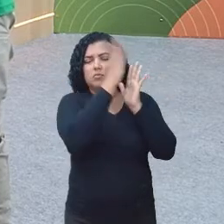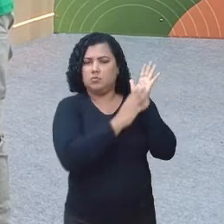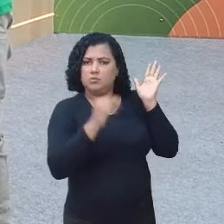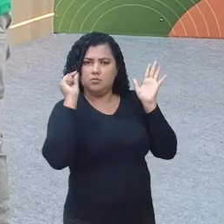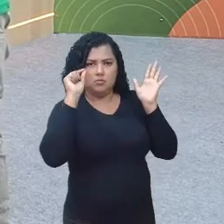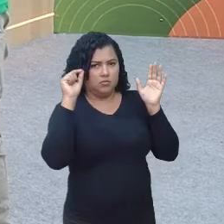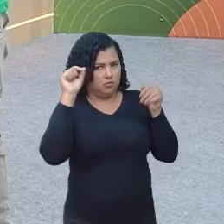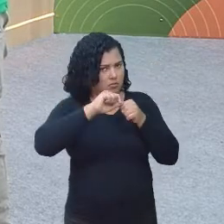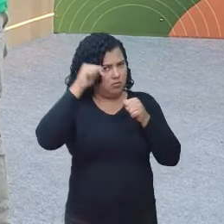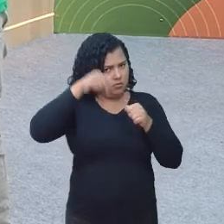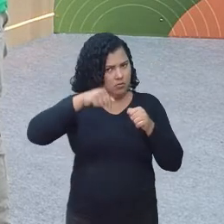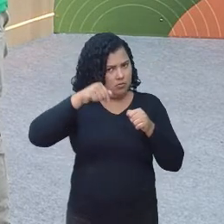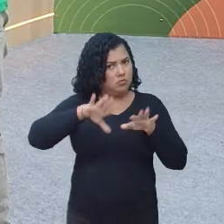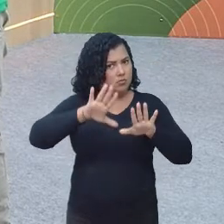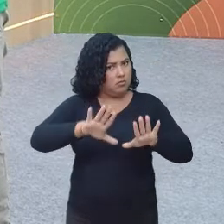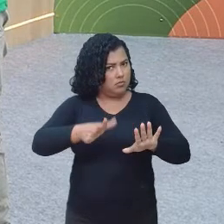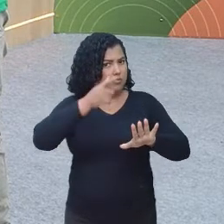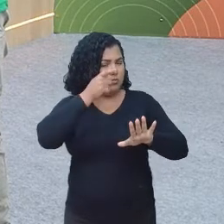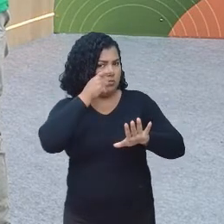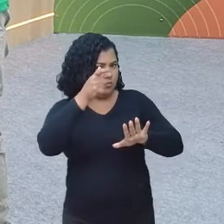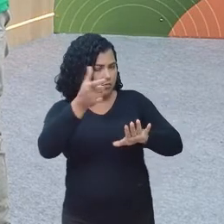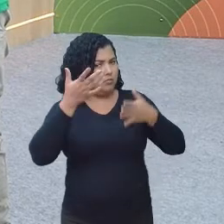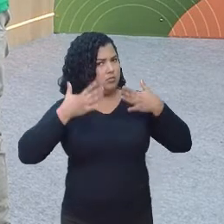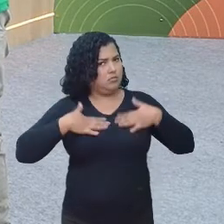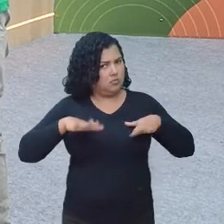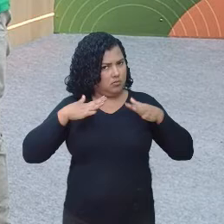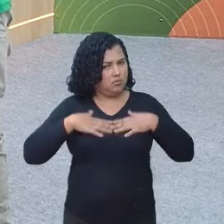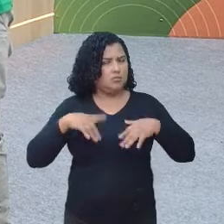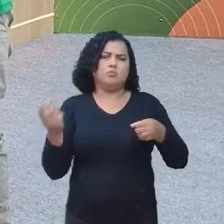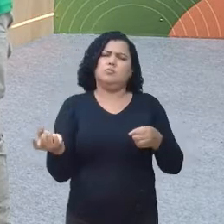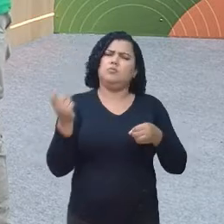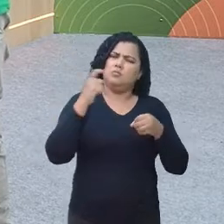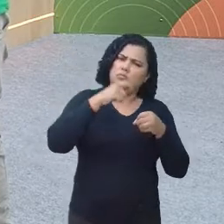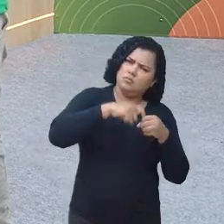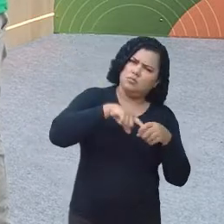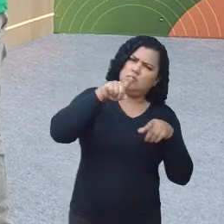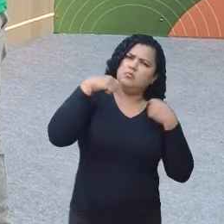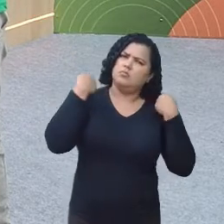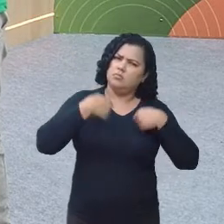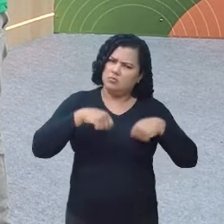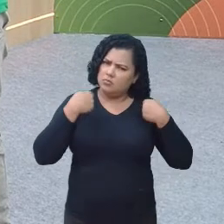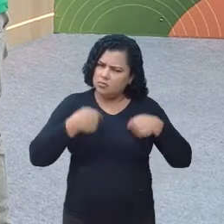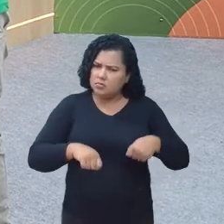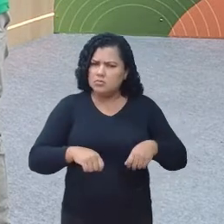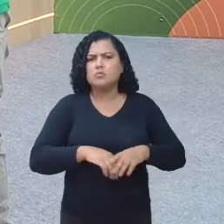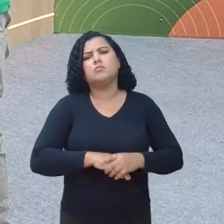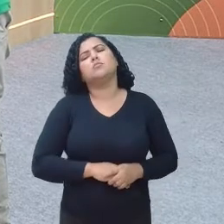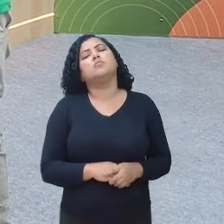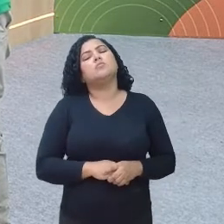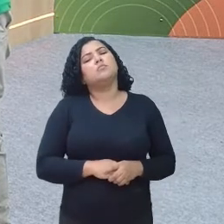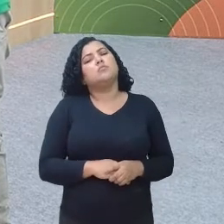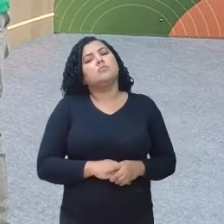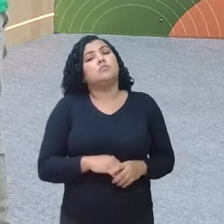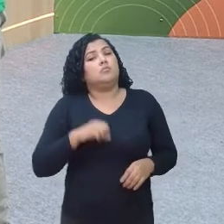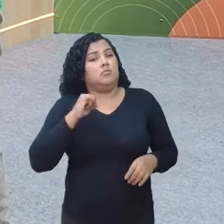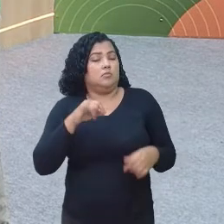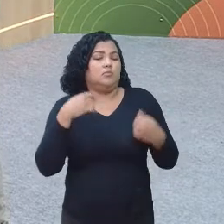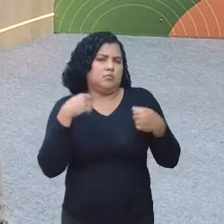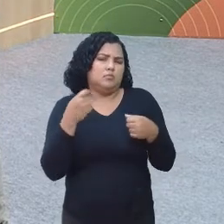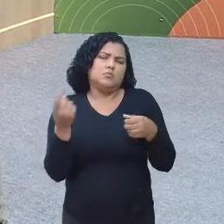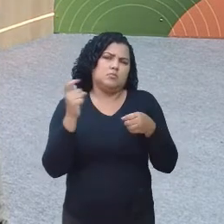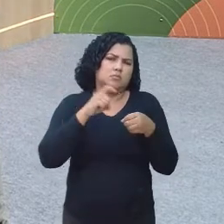YouTube, vê com calma o que eu vou fazer agora, volta se for necessário e perceba que eu quero